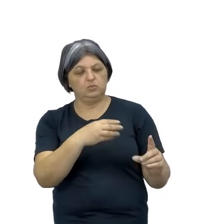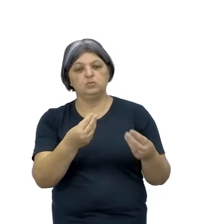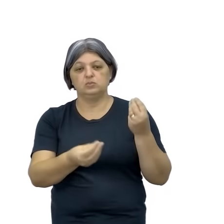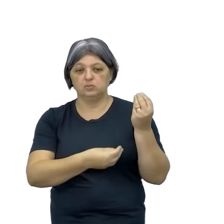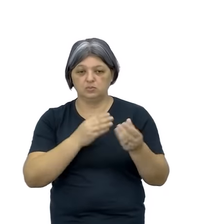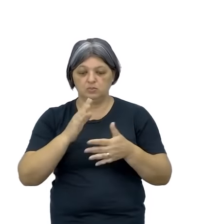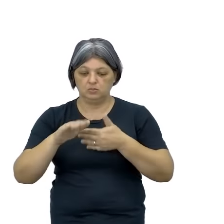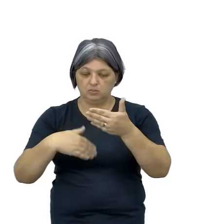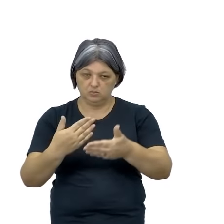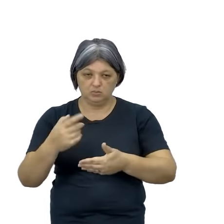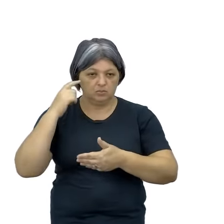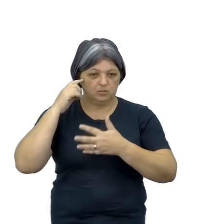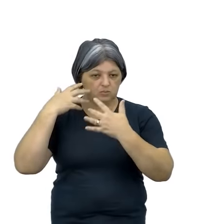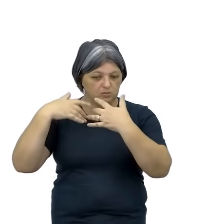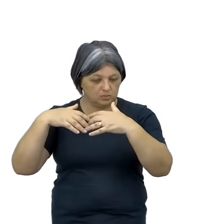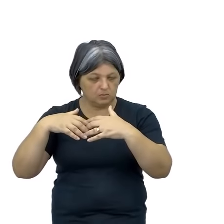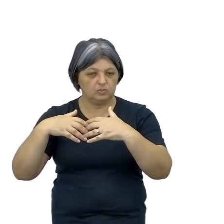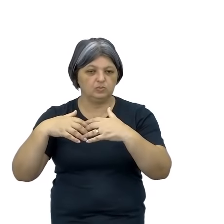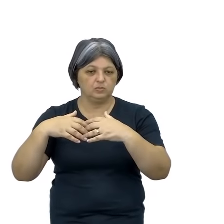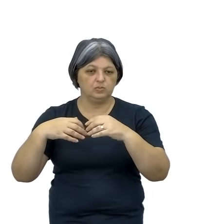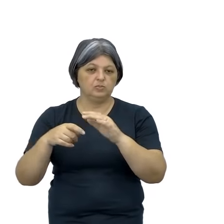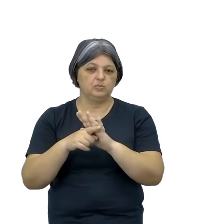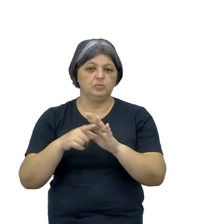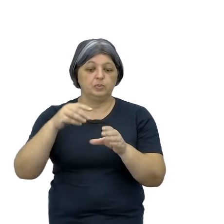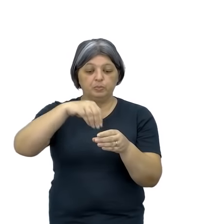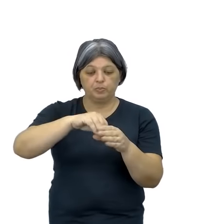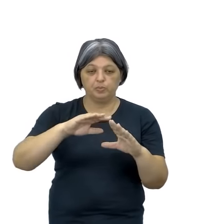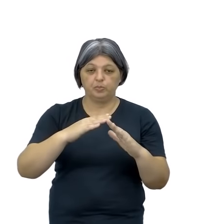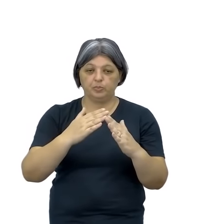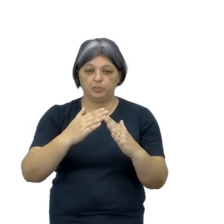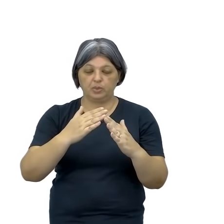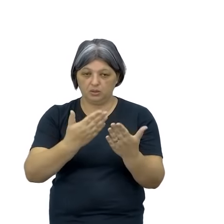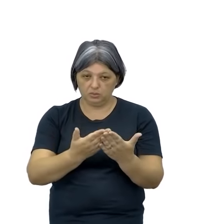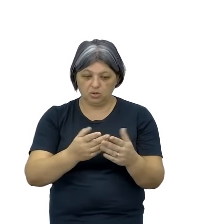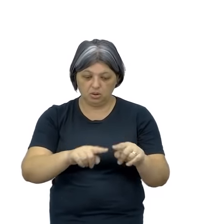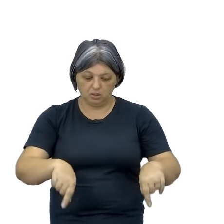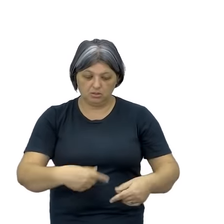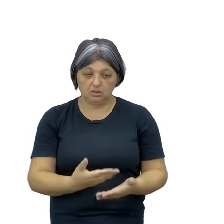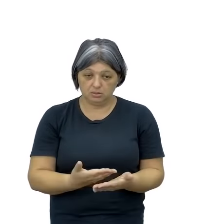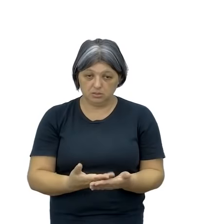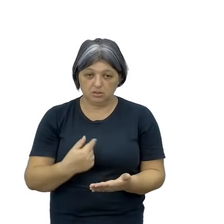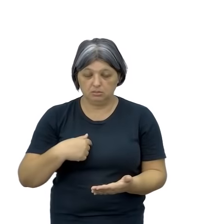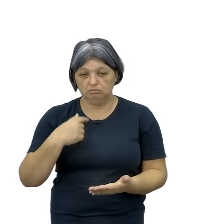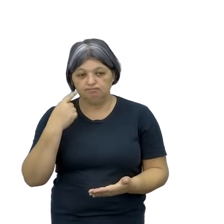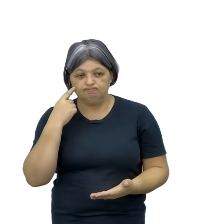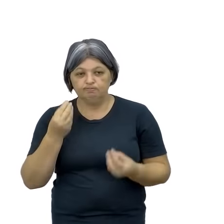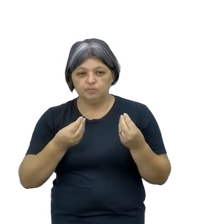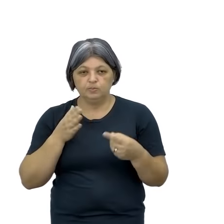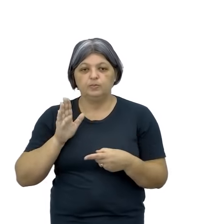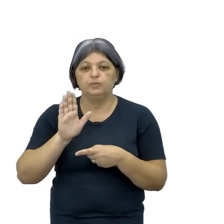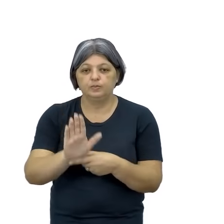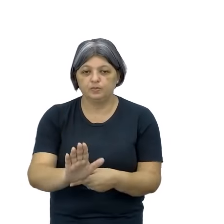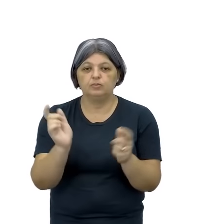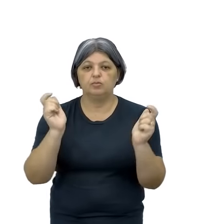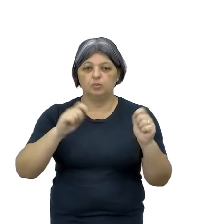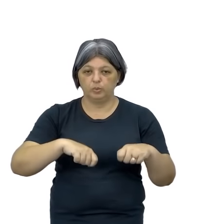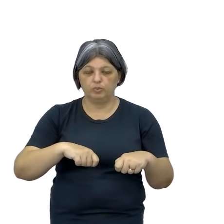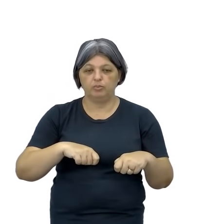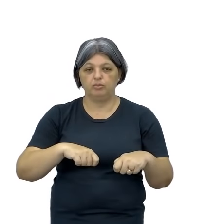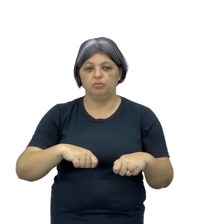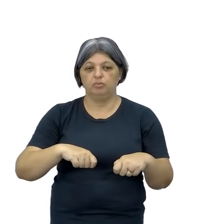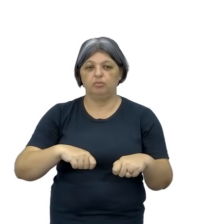processos cognitivos estão envolvidos dentro da sala de aula, o quanto eu colaborativamente posso